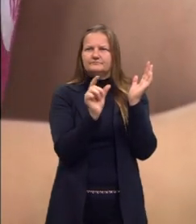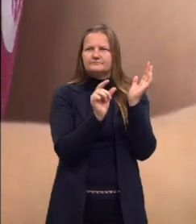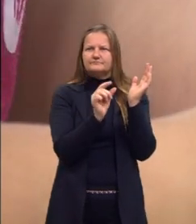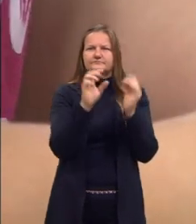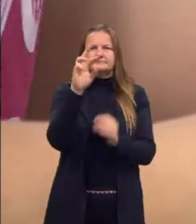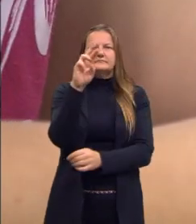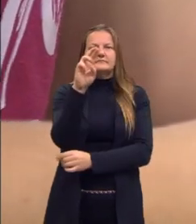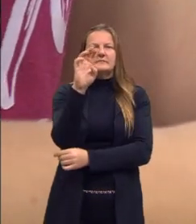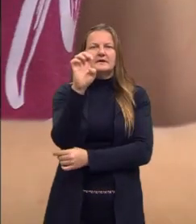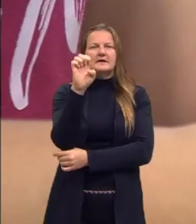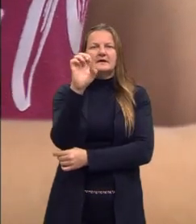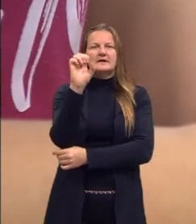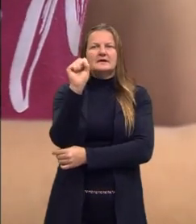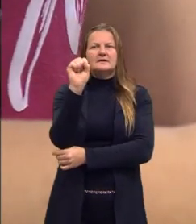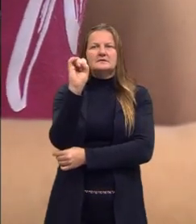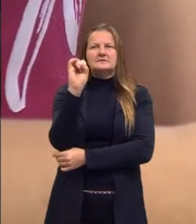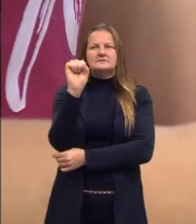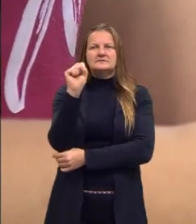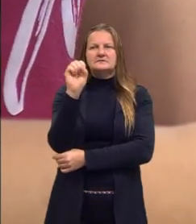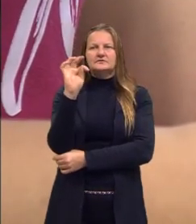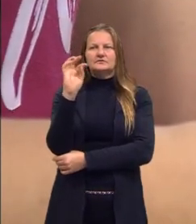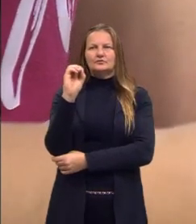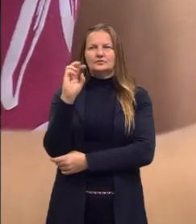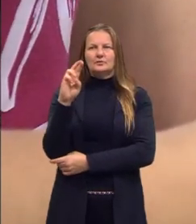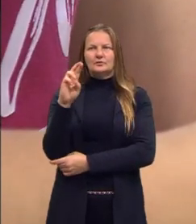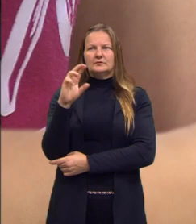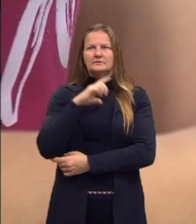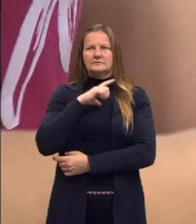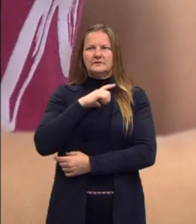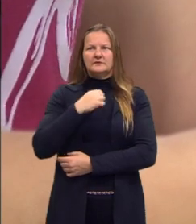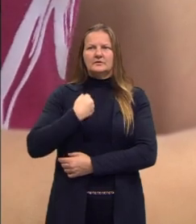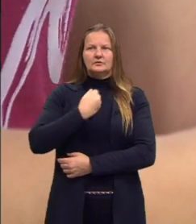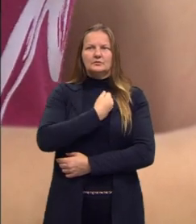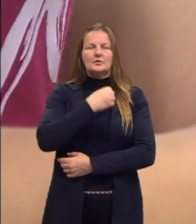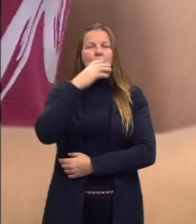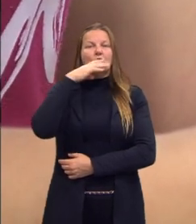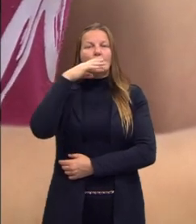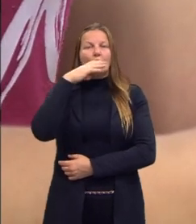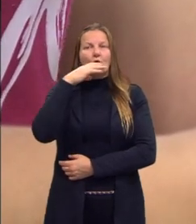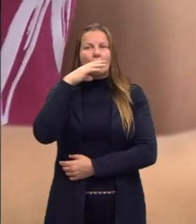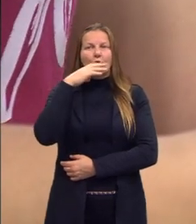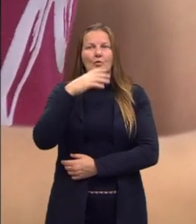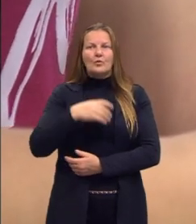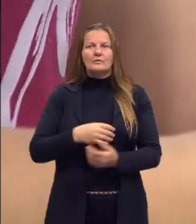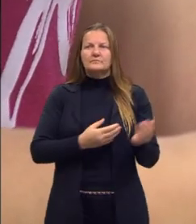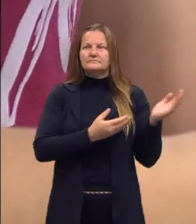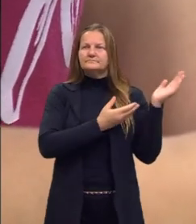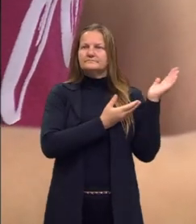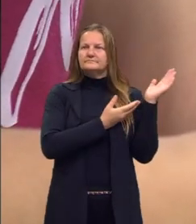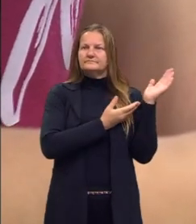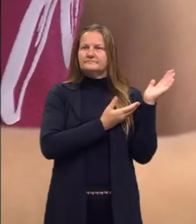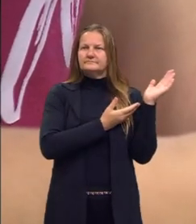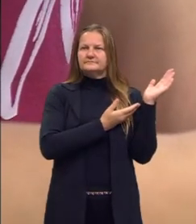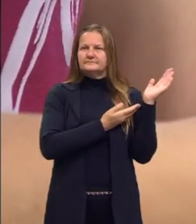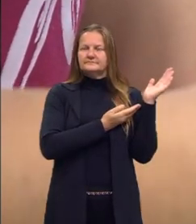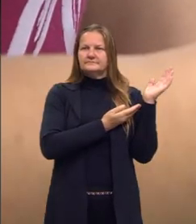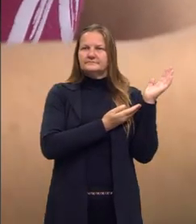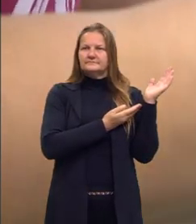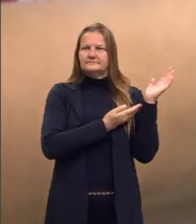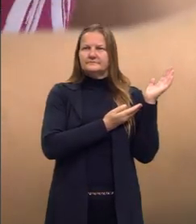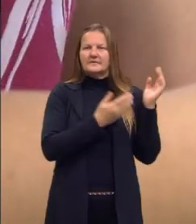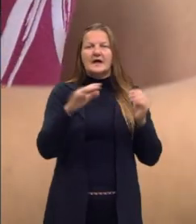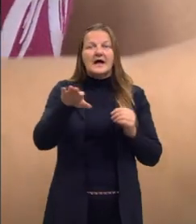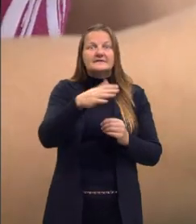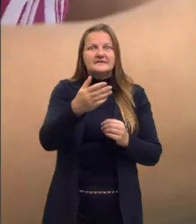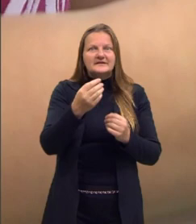Tá mas eles têm né o valor escrito neles que são na verdade essas cores tá então a gente consegue é muitas vezes